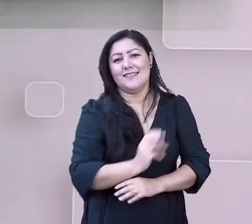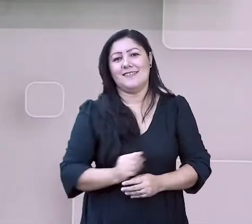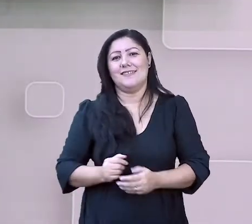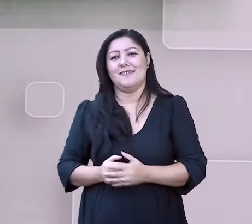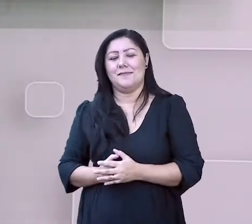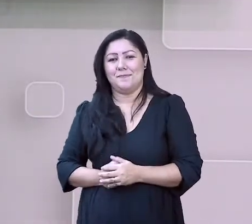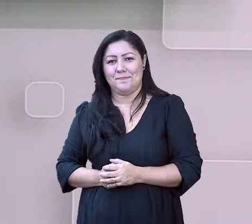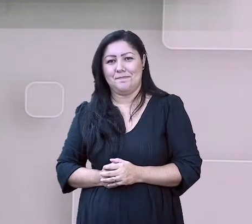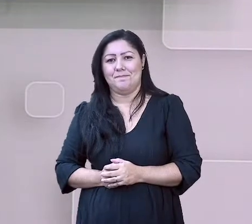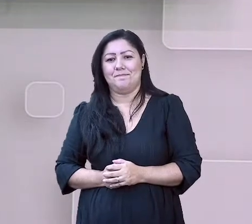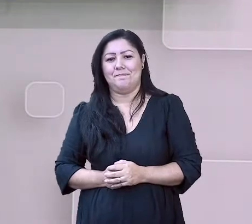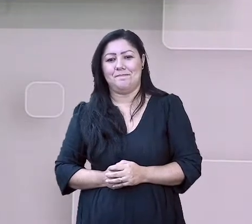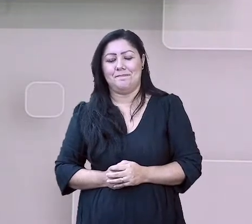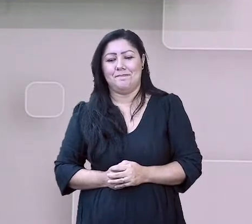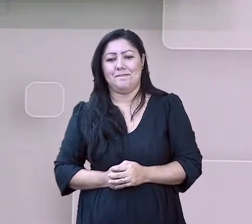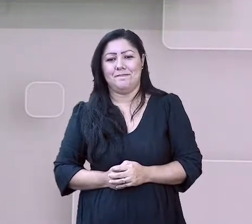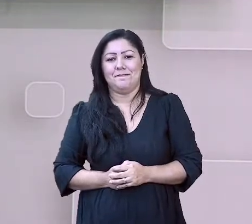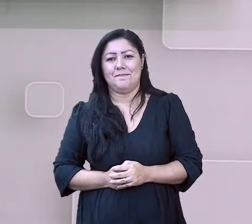desta vegetação.